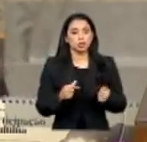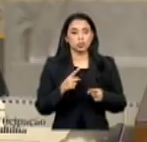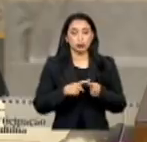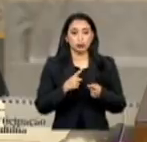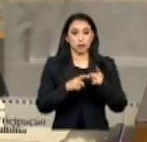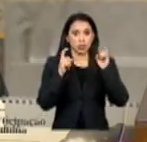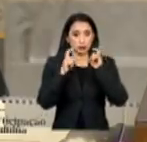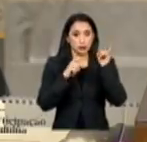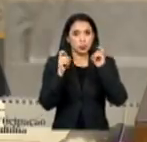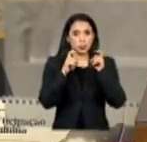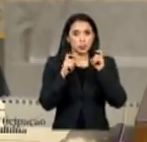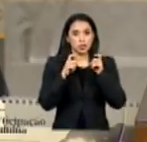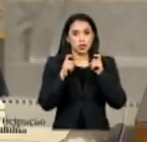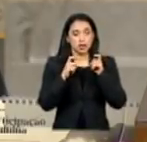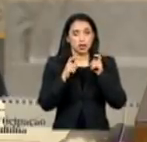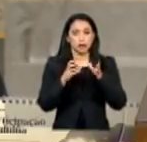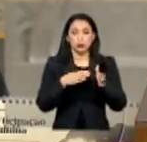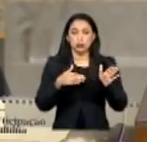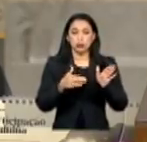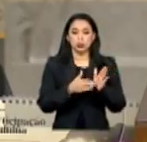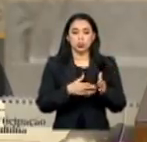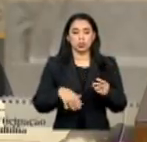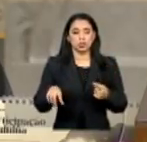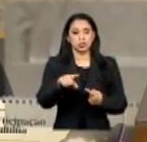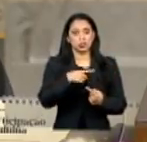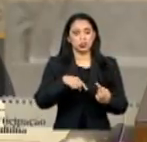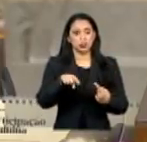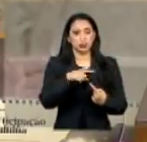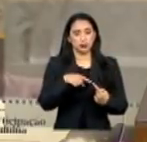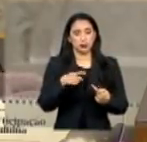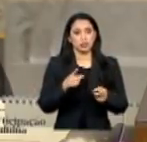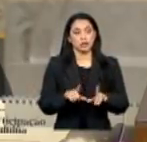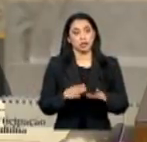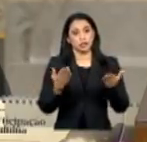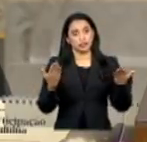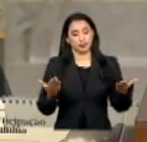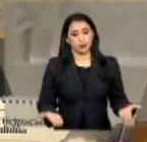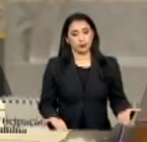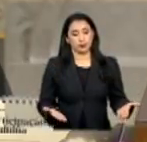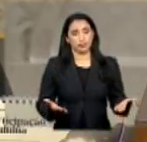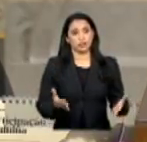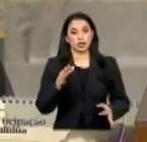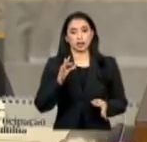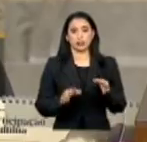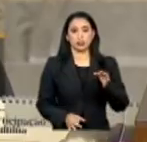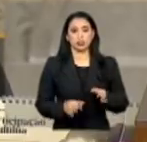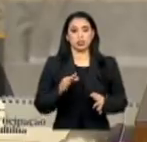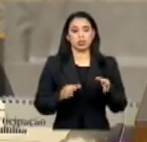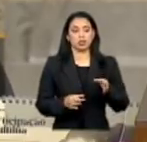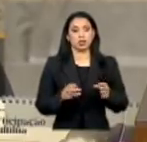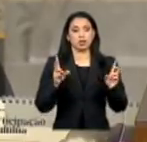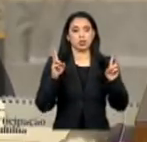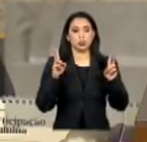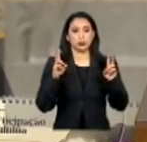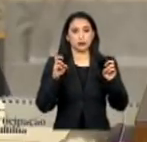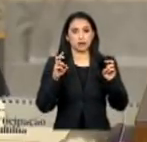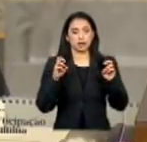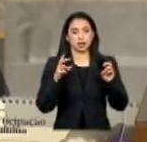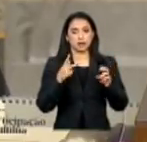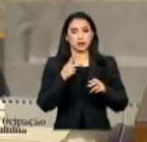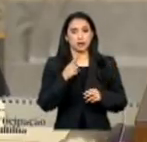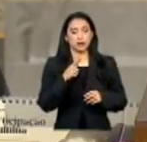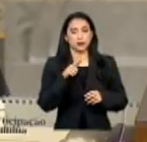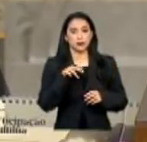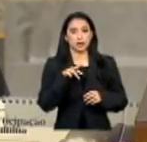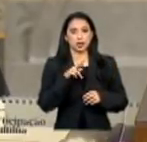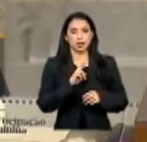de todos os envolvidos que põe neste julgamento sobre o tema a p g r